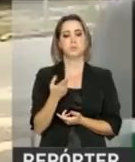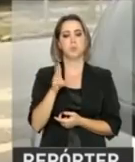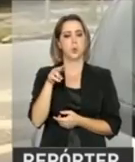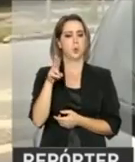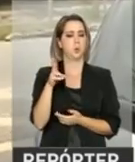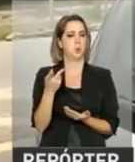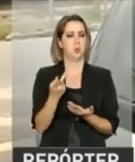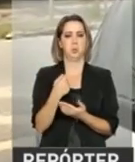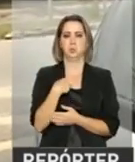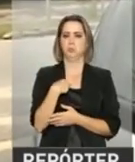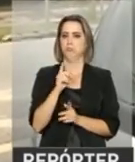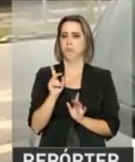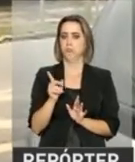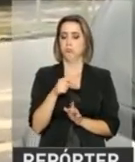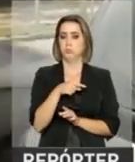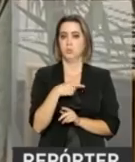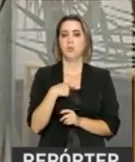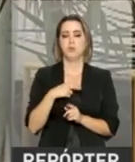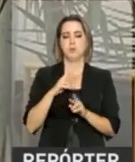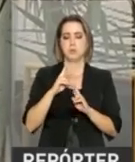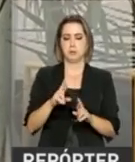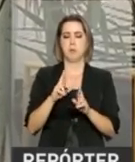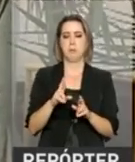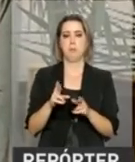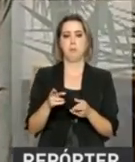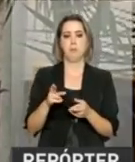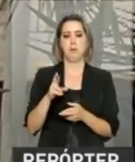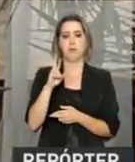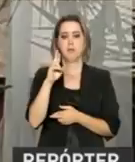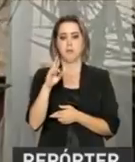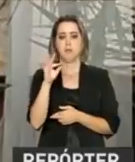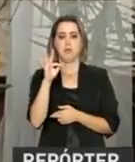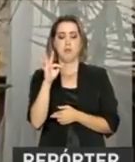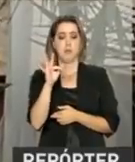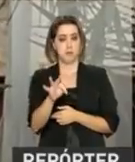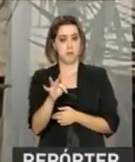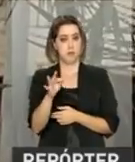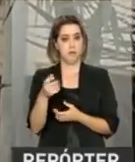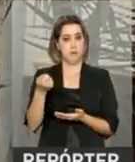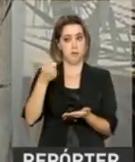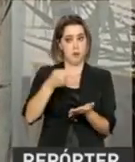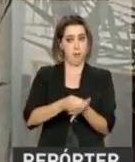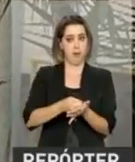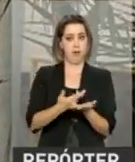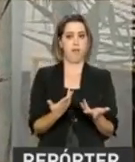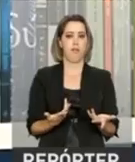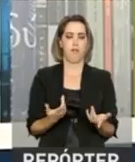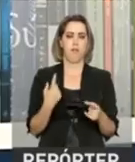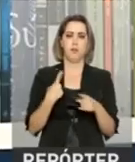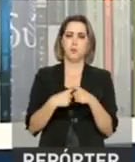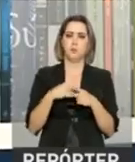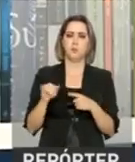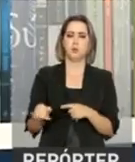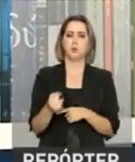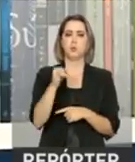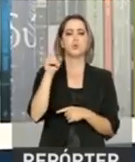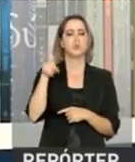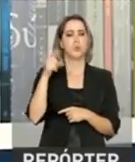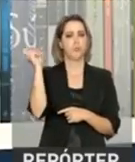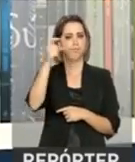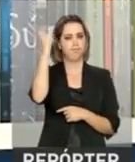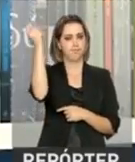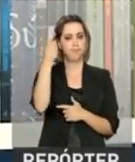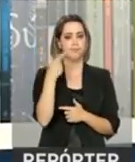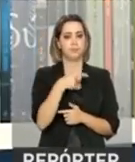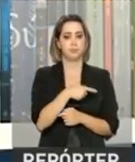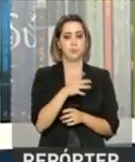fiz. Vou esperar a Receita depositar. Eu espero a Receita depositar. Porque o juro é muito alto, né? Para este professor de